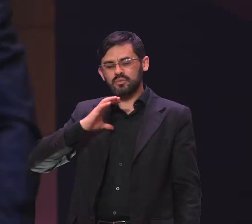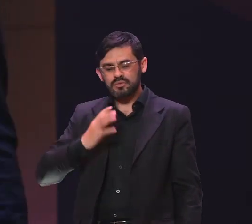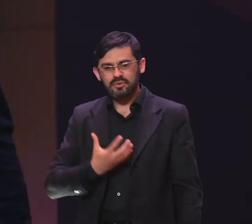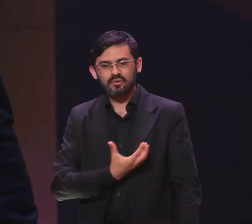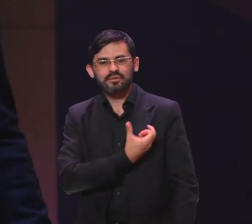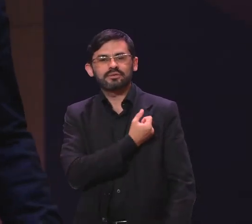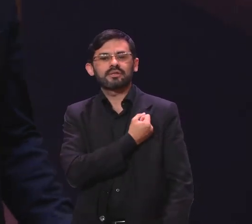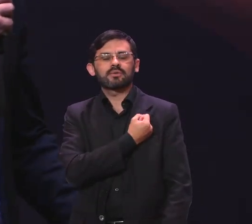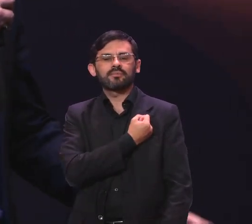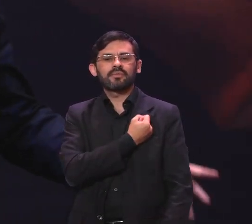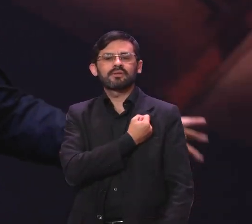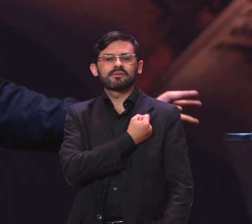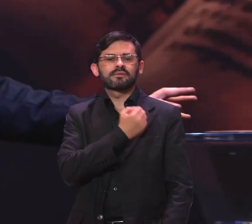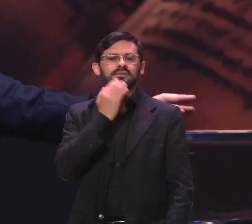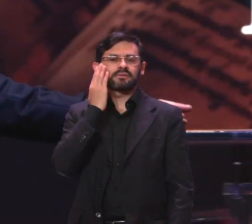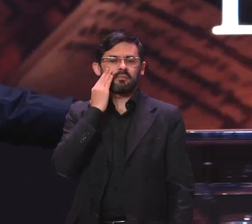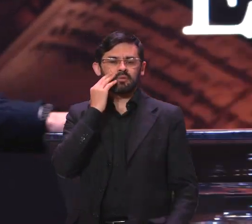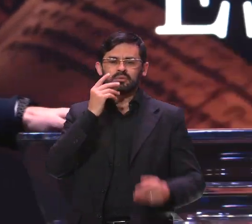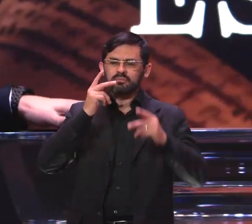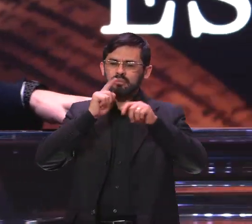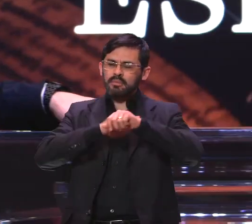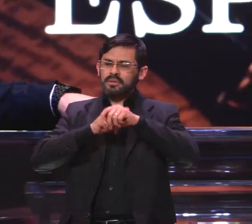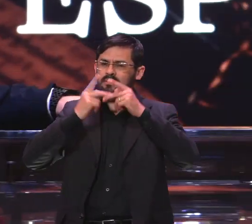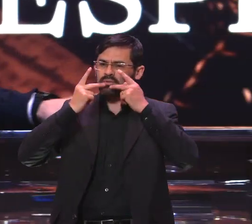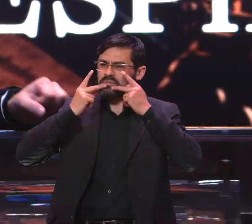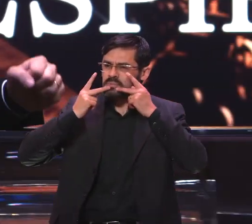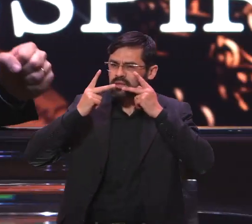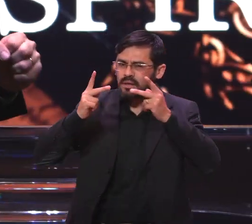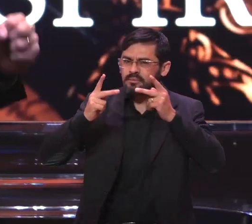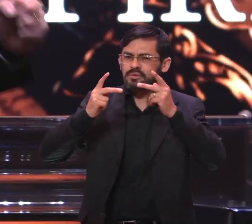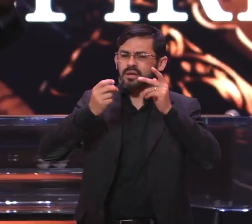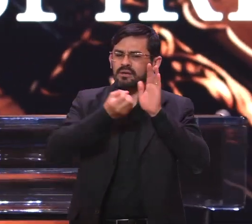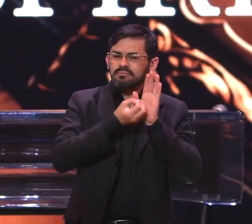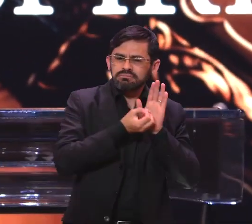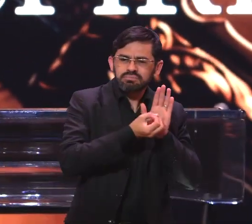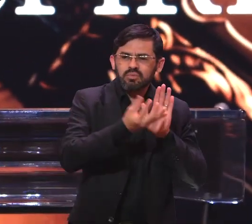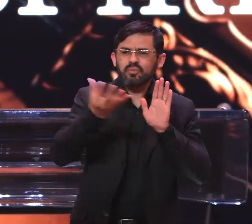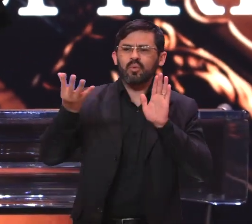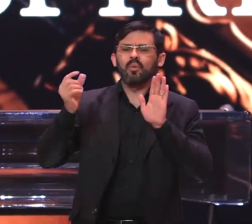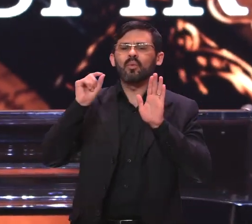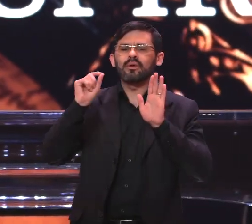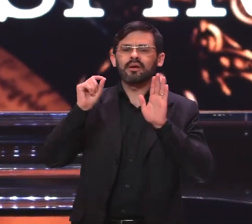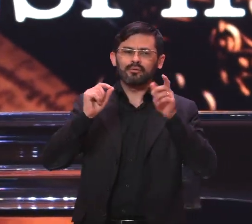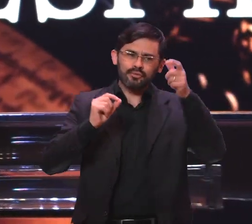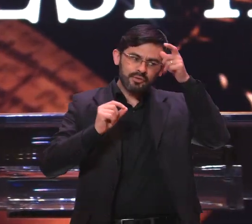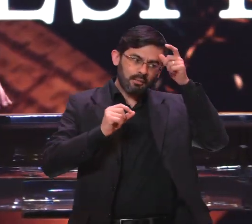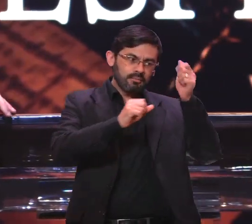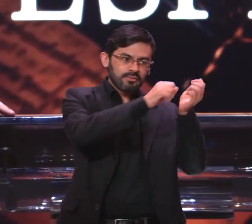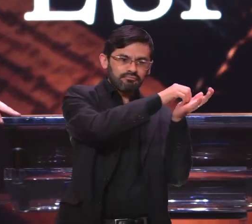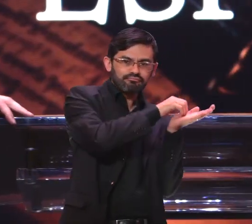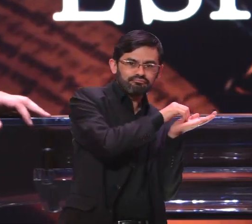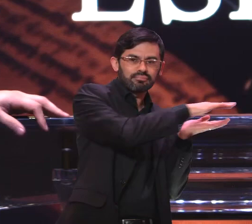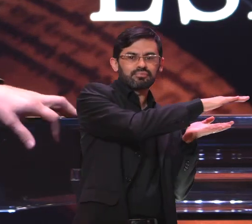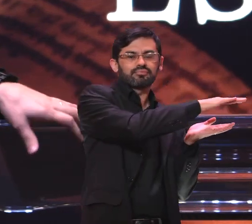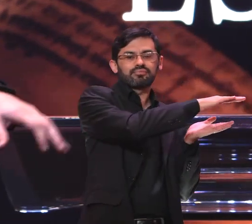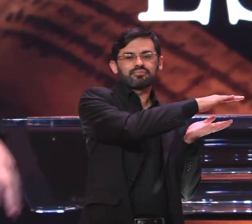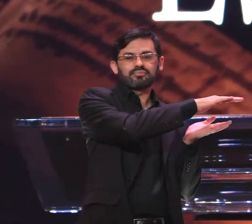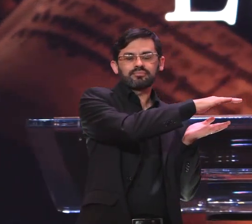pregamos, as portas do inferno, elas não resistem contra nós.